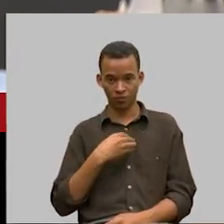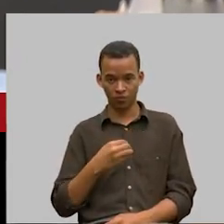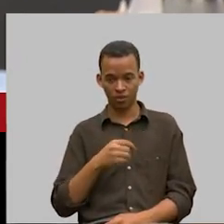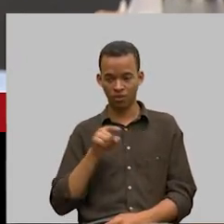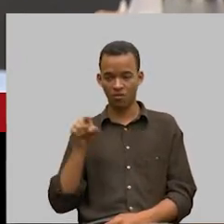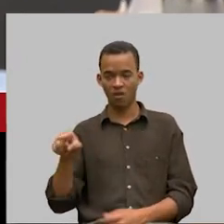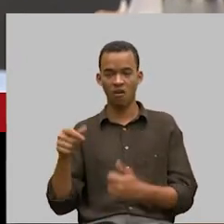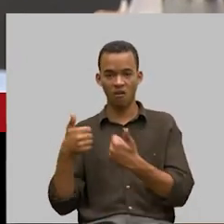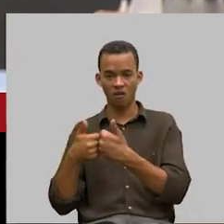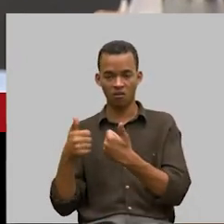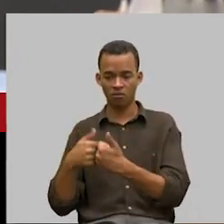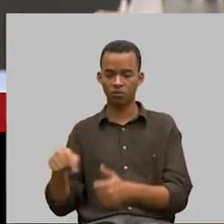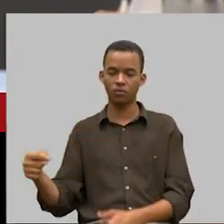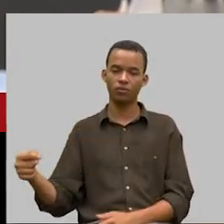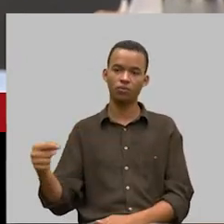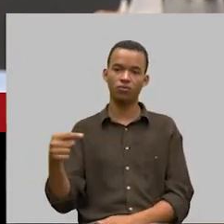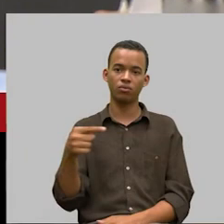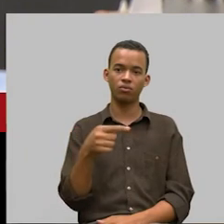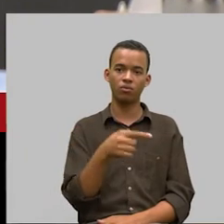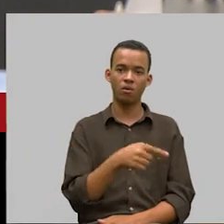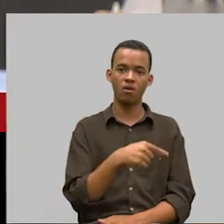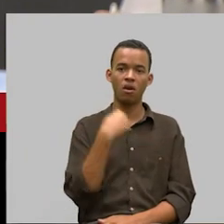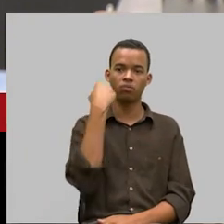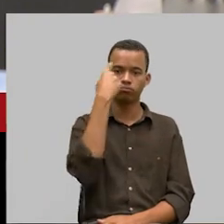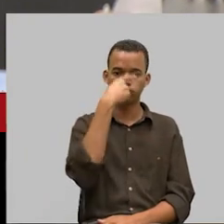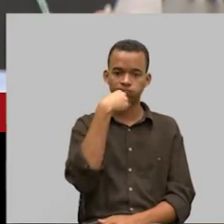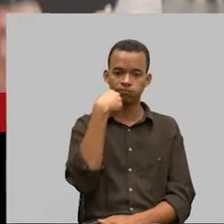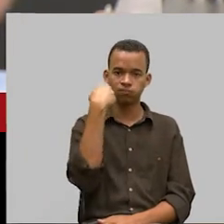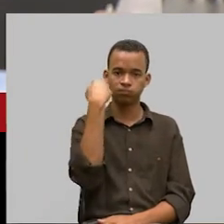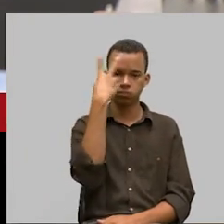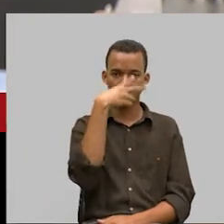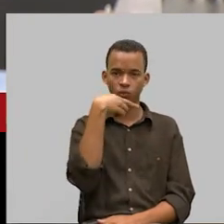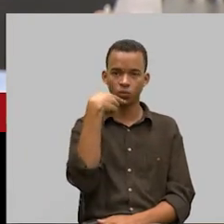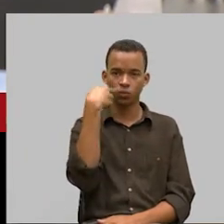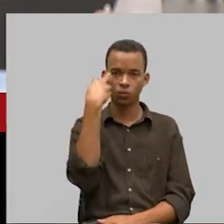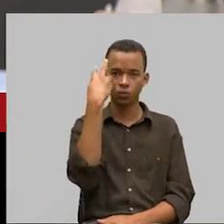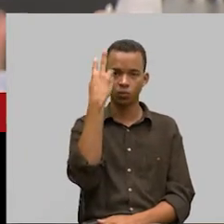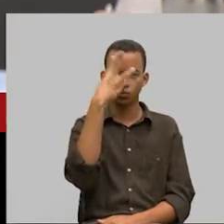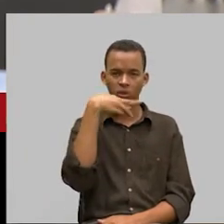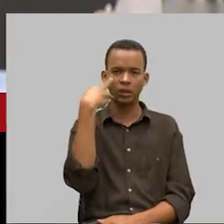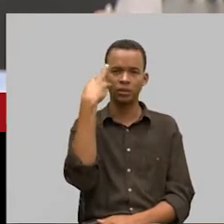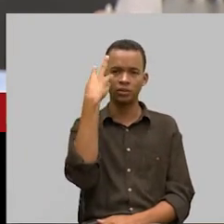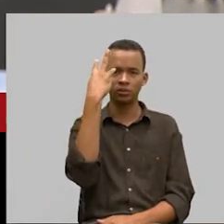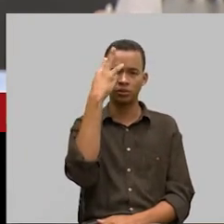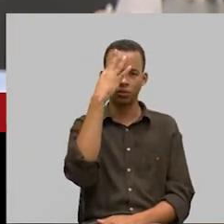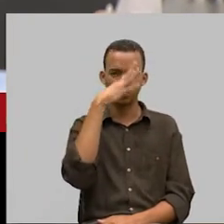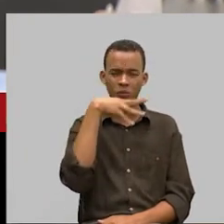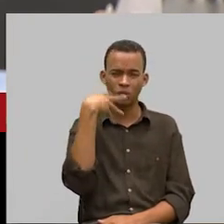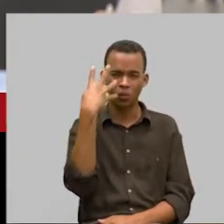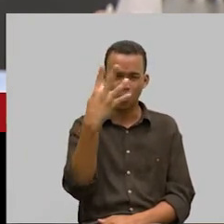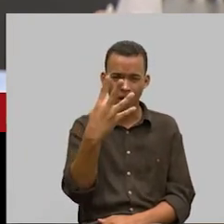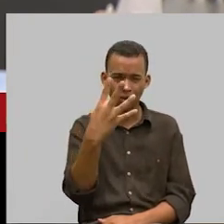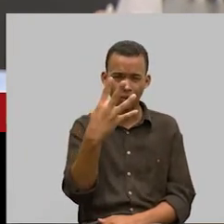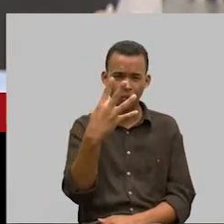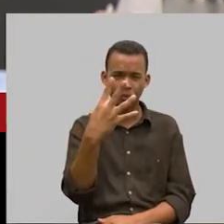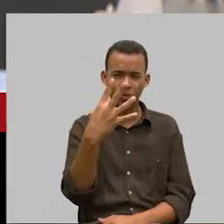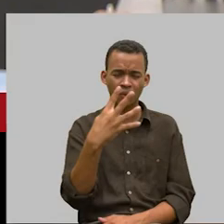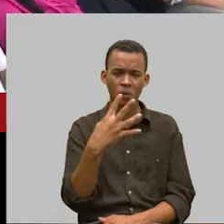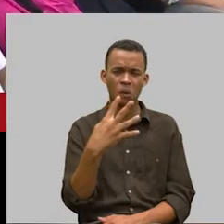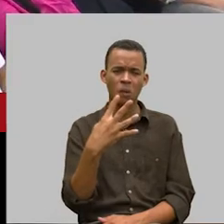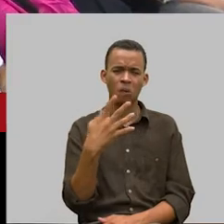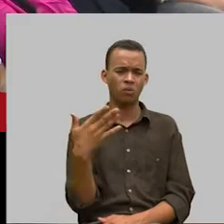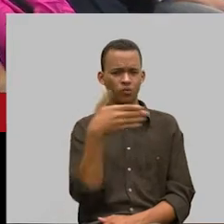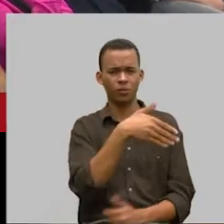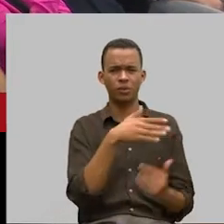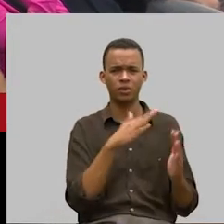duas TR 4 horas para ter acesso a uma escola então isso é uma crueldade que as políticas tem que dar um jeito de resolver ou senão não sei também não tenho Solução Não